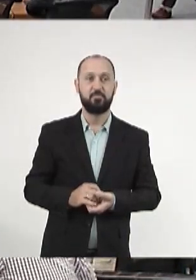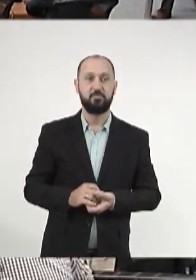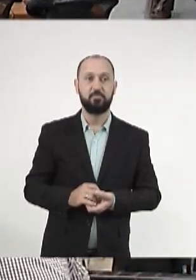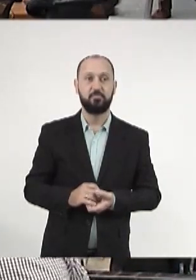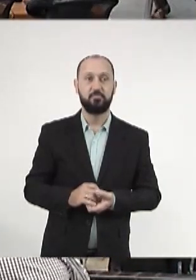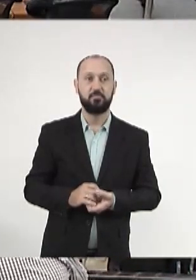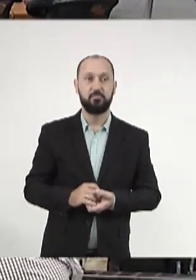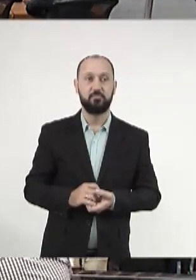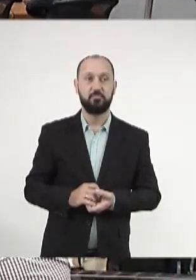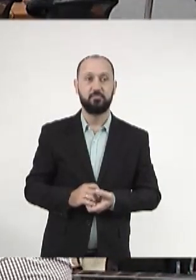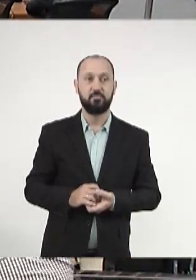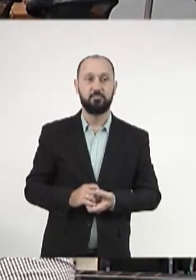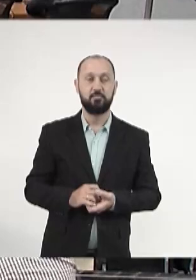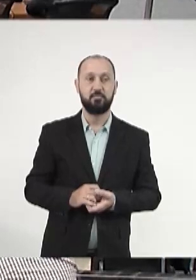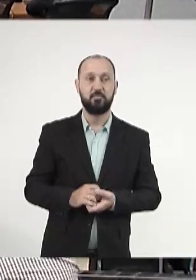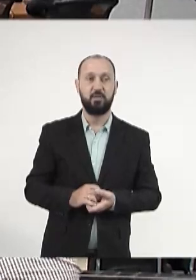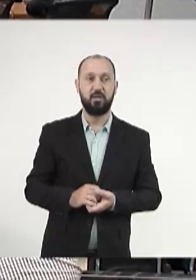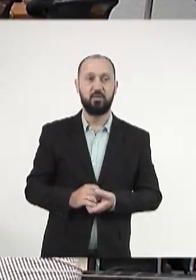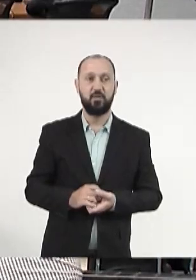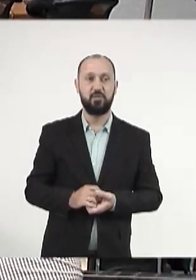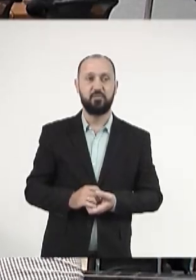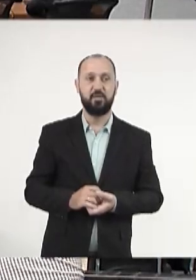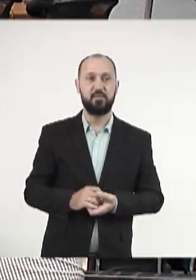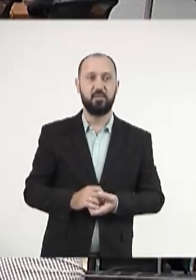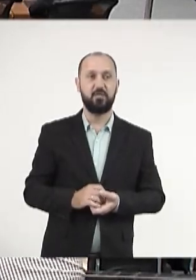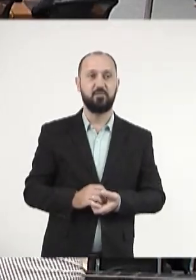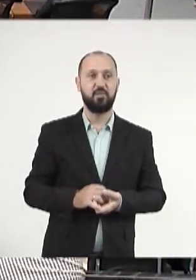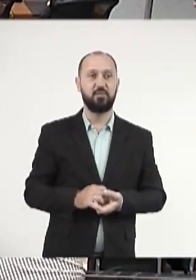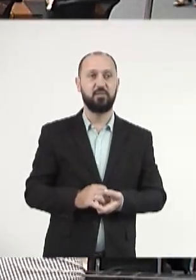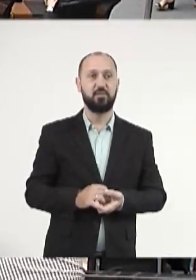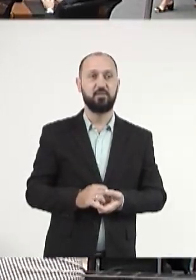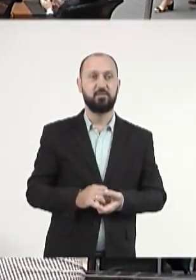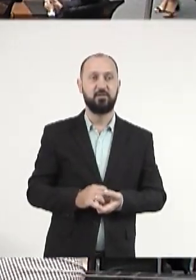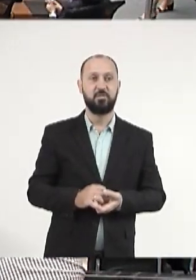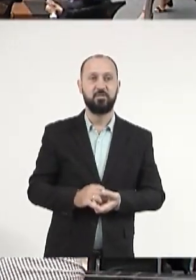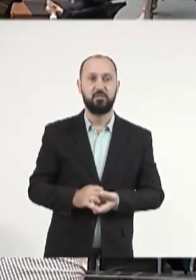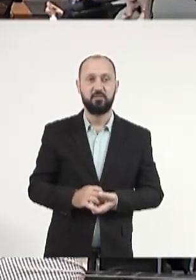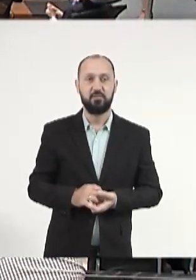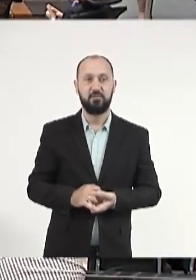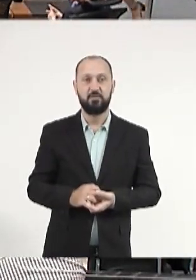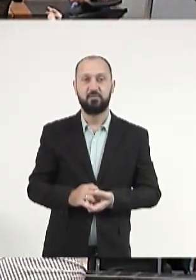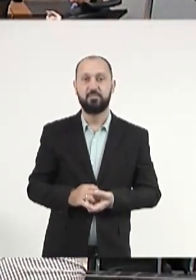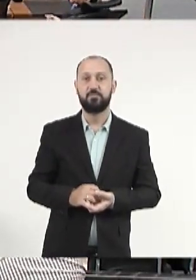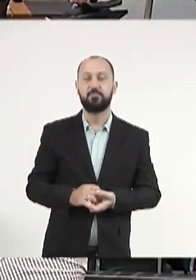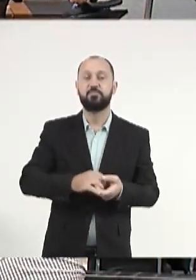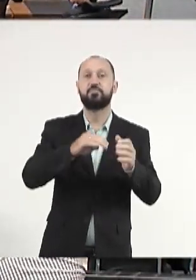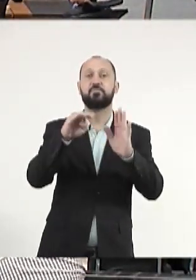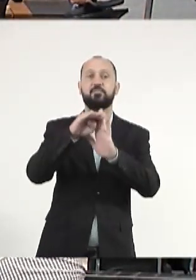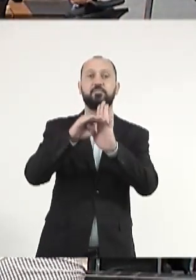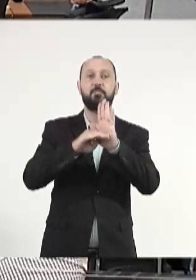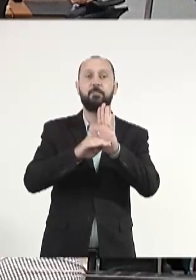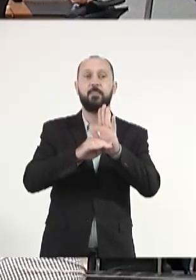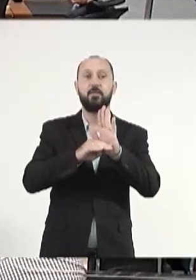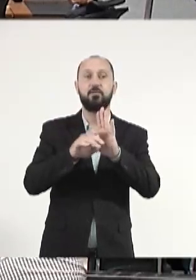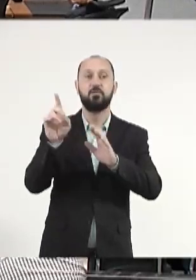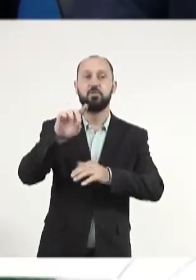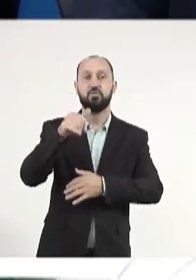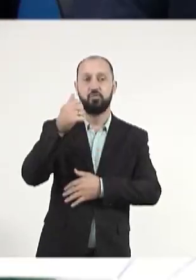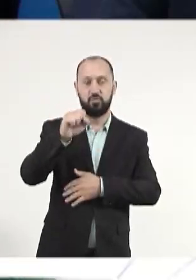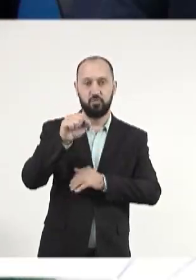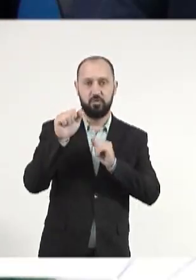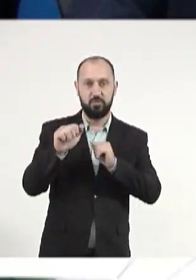Não, ele falou que... Não. Veja só, você pode... Ordem do dia 18